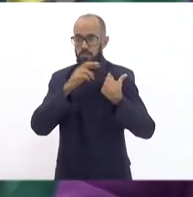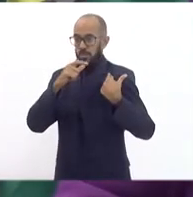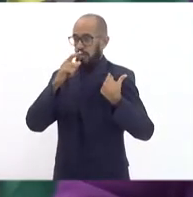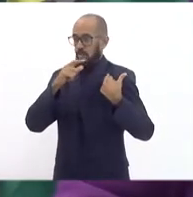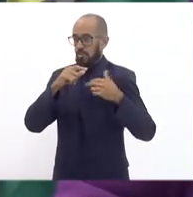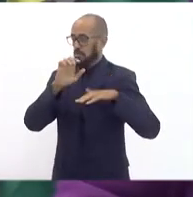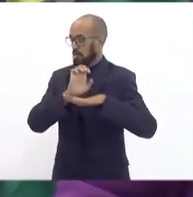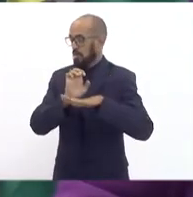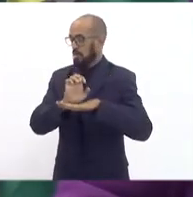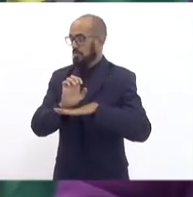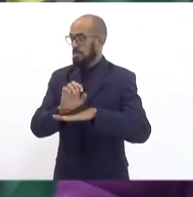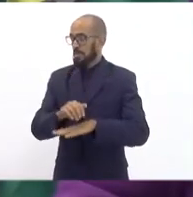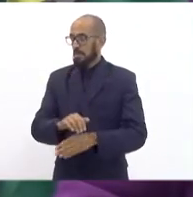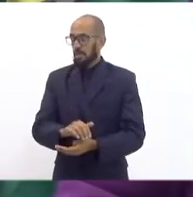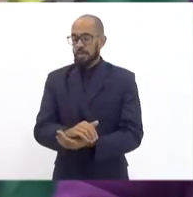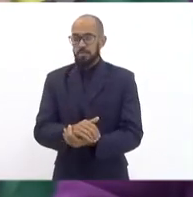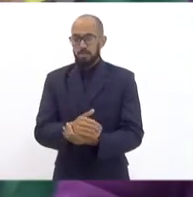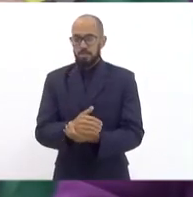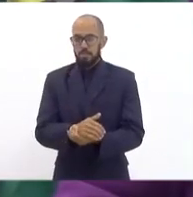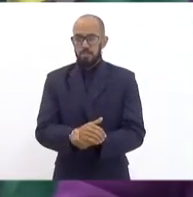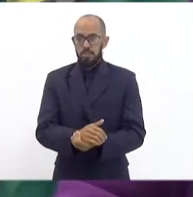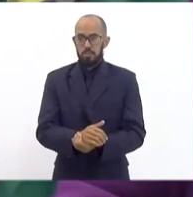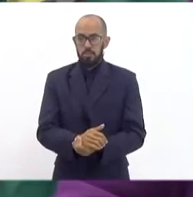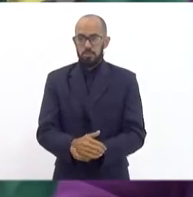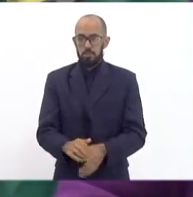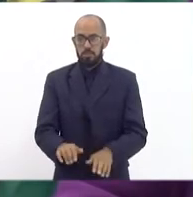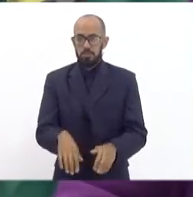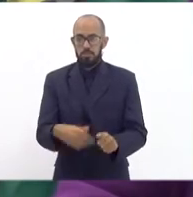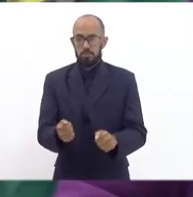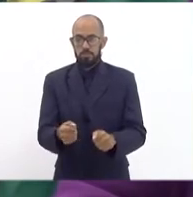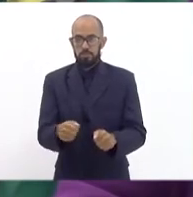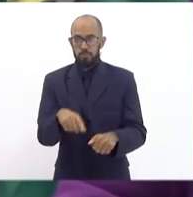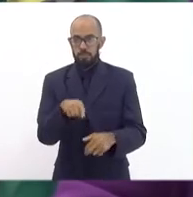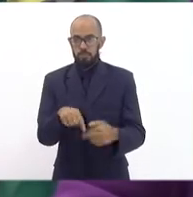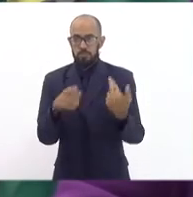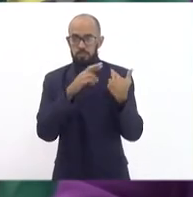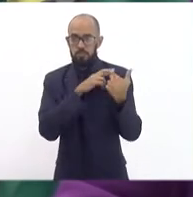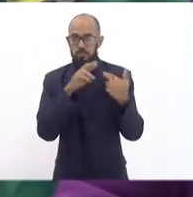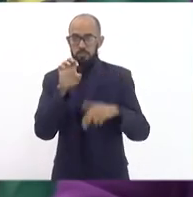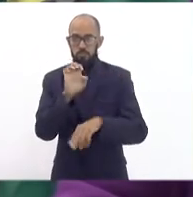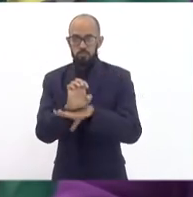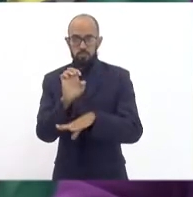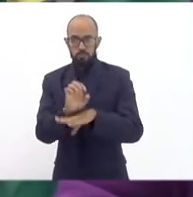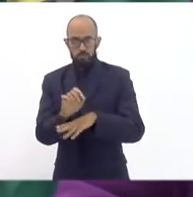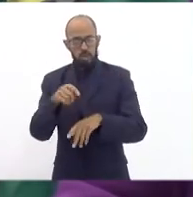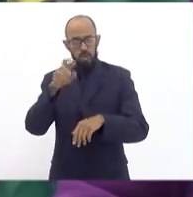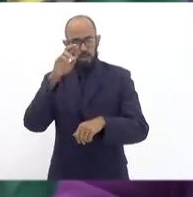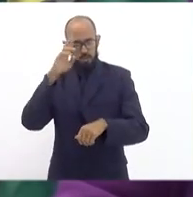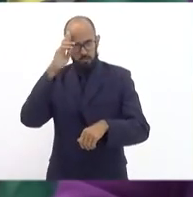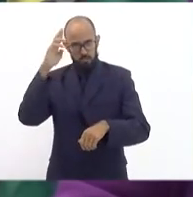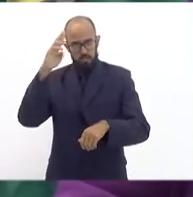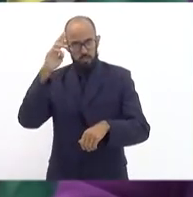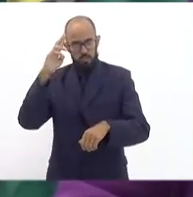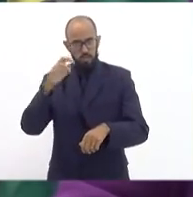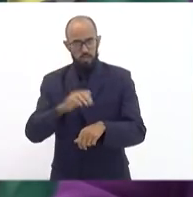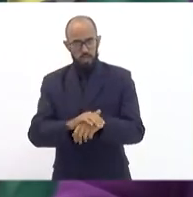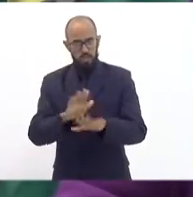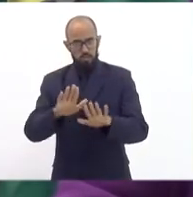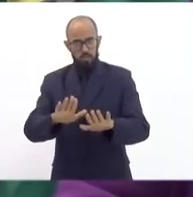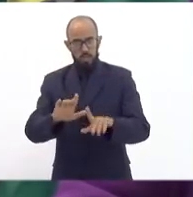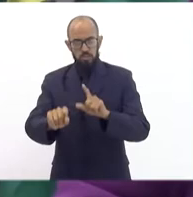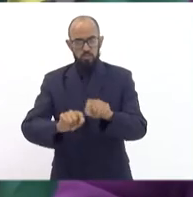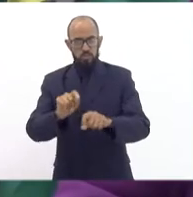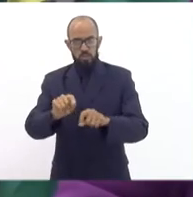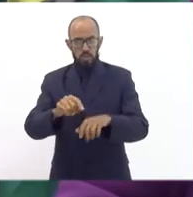é? É de responsabilidade do Estado a administração da política de transporte. Passa para